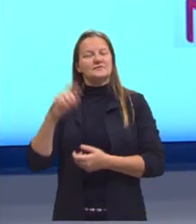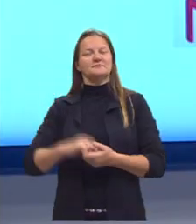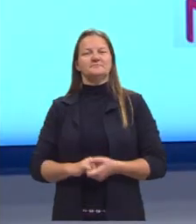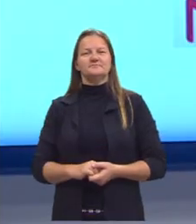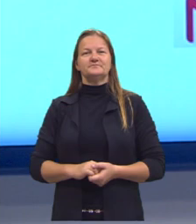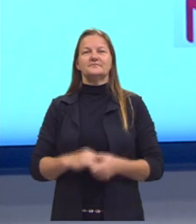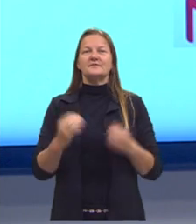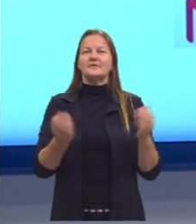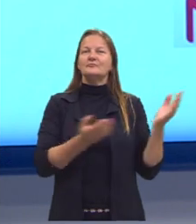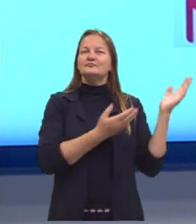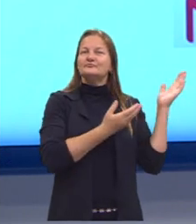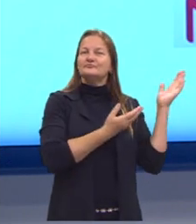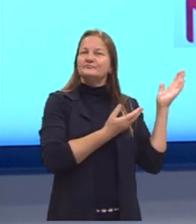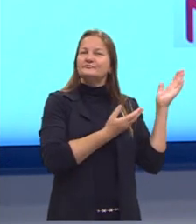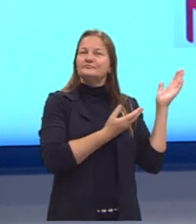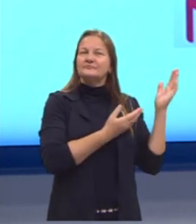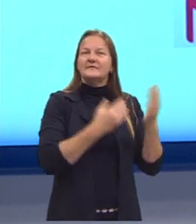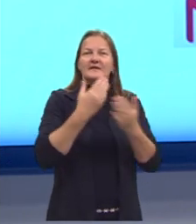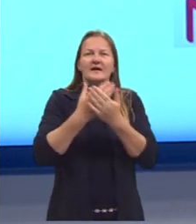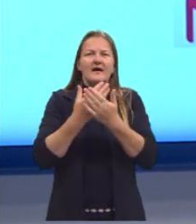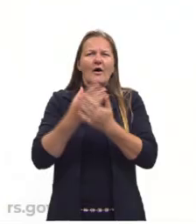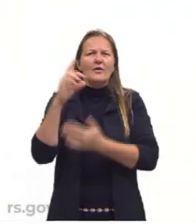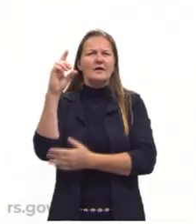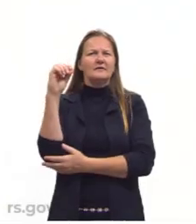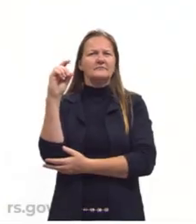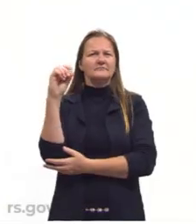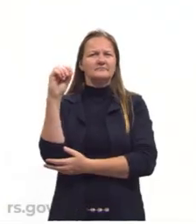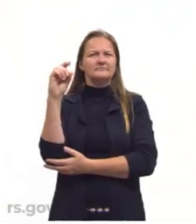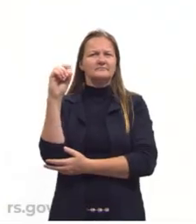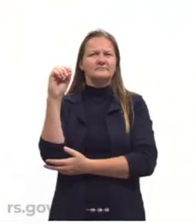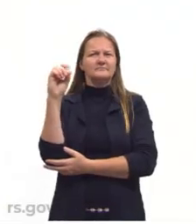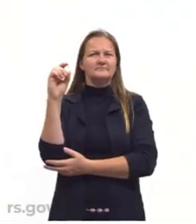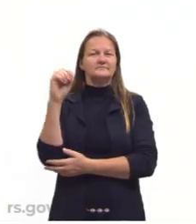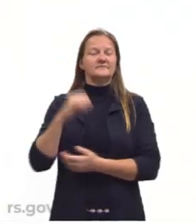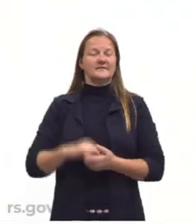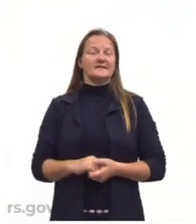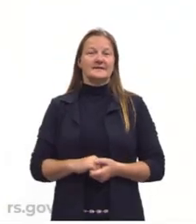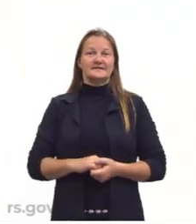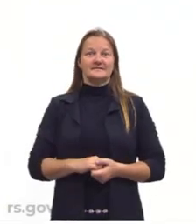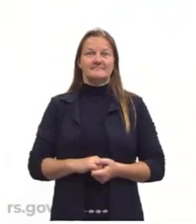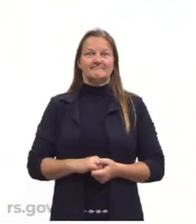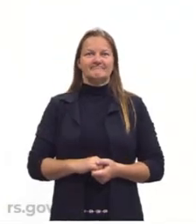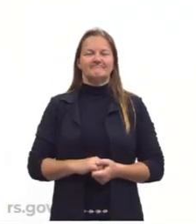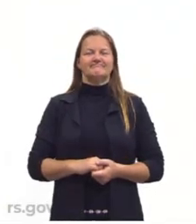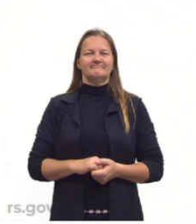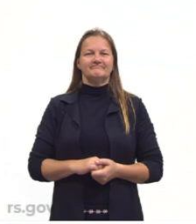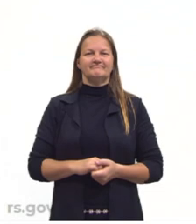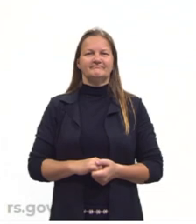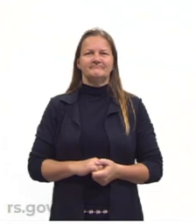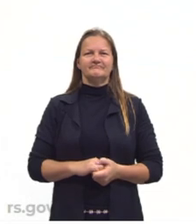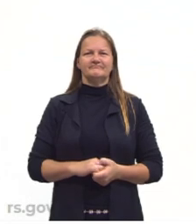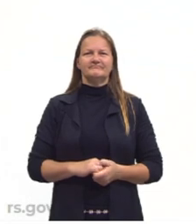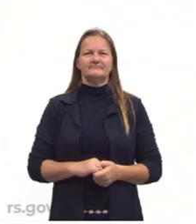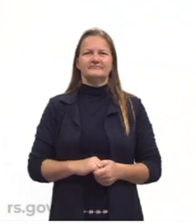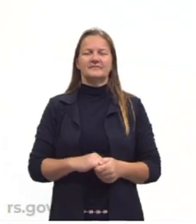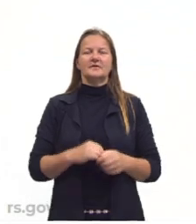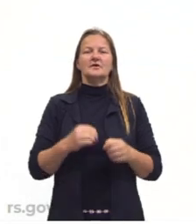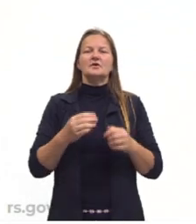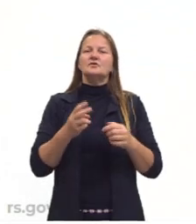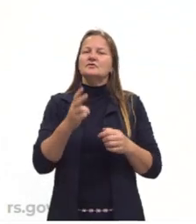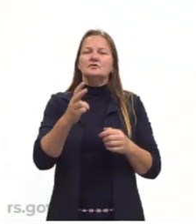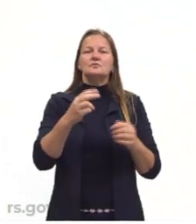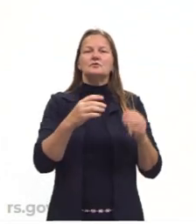Olha lá nós já estamos na aula desta a gurizada então nós estamos nessa aulinha Aí tu já sabe que